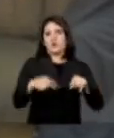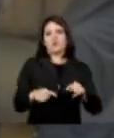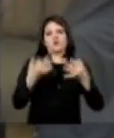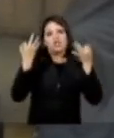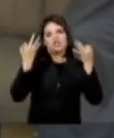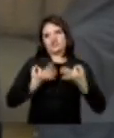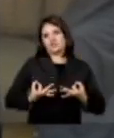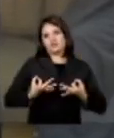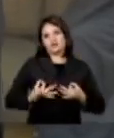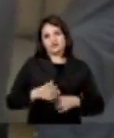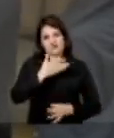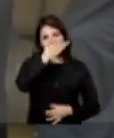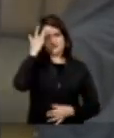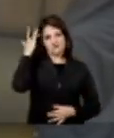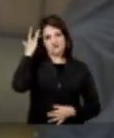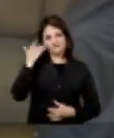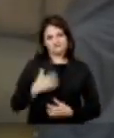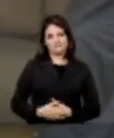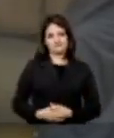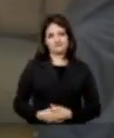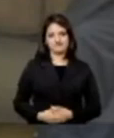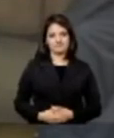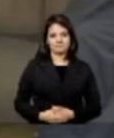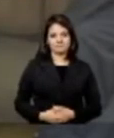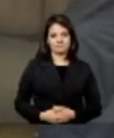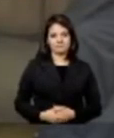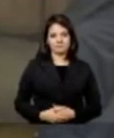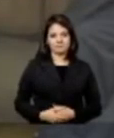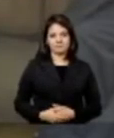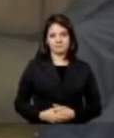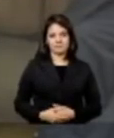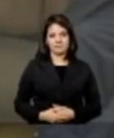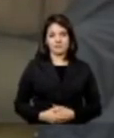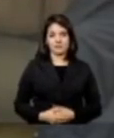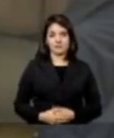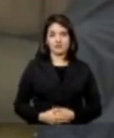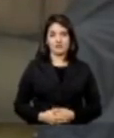dignidade. A Assembleia Nacional Constituinte